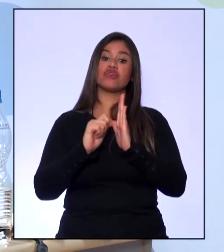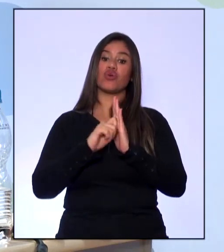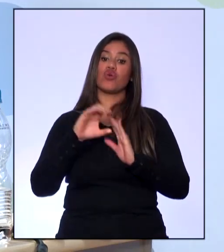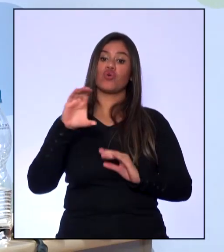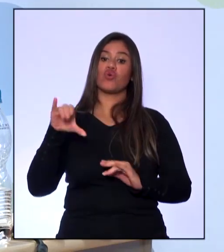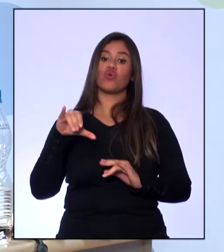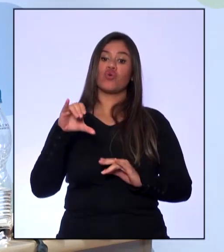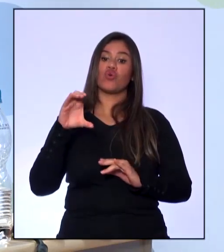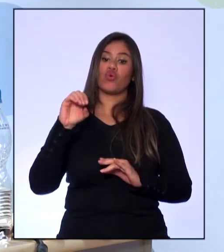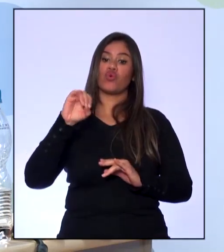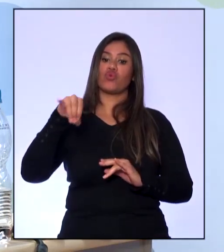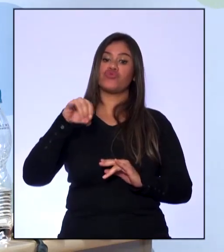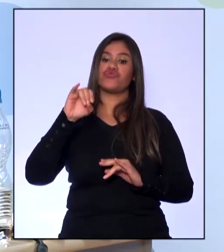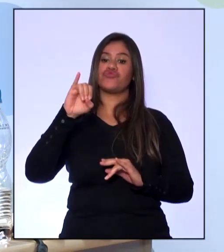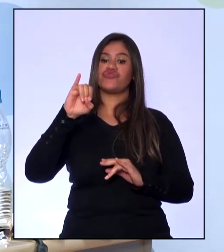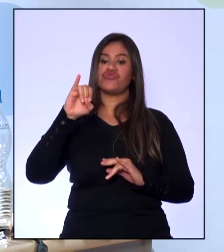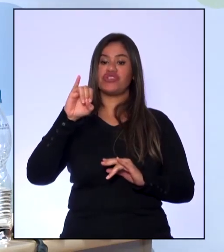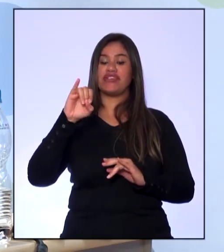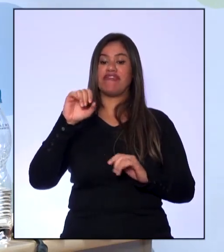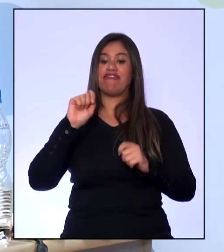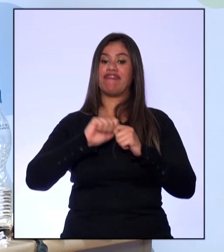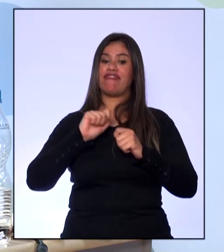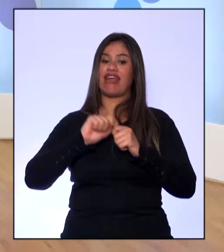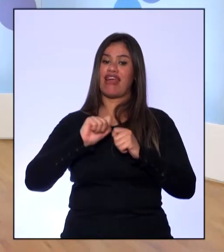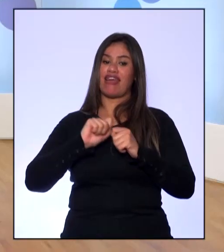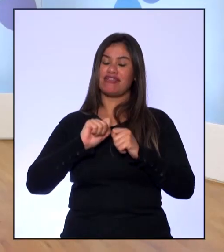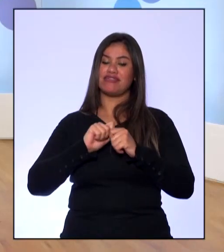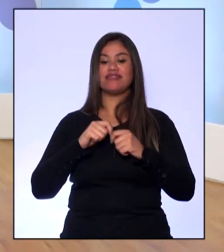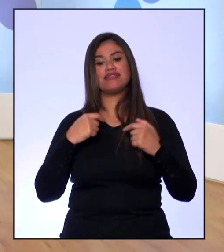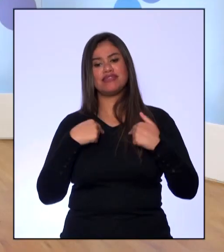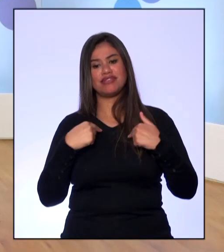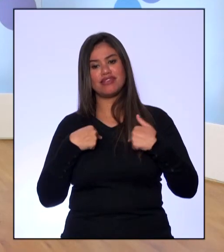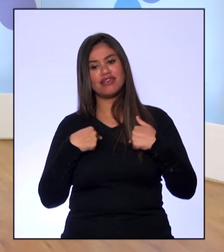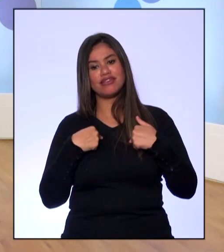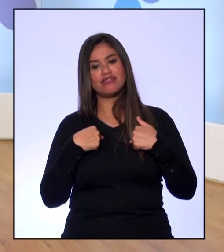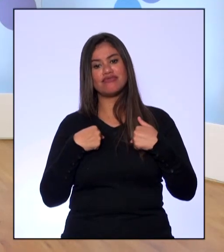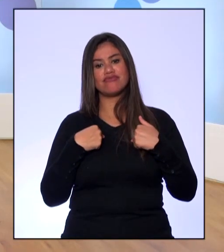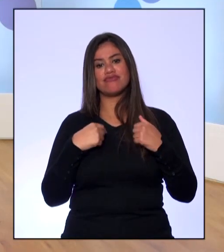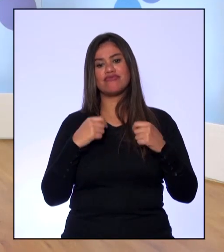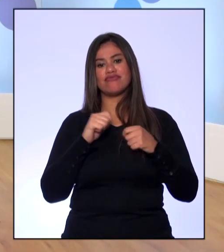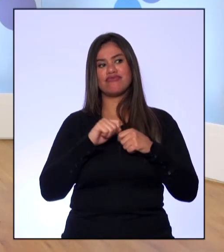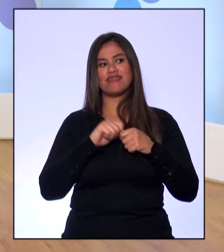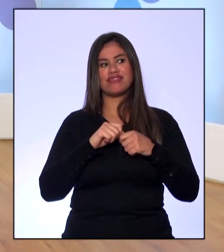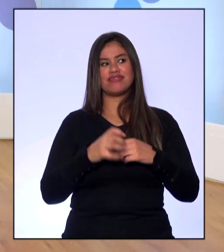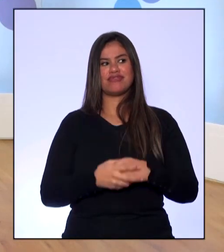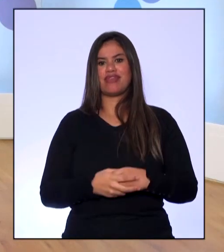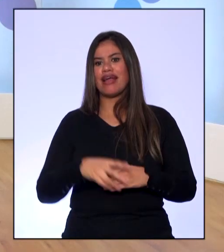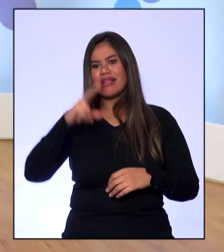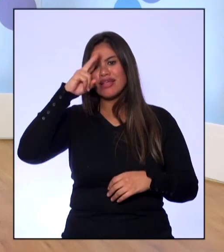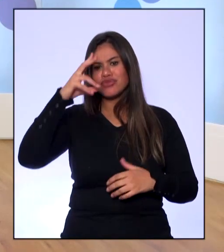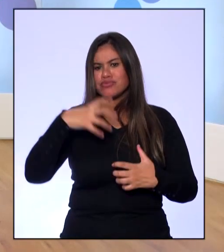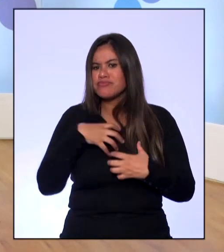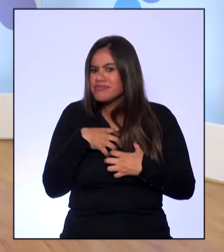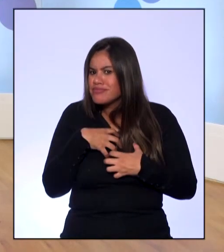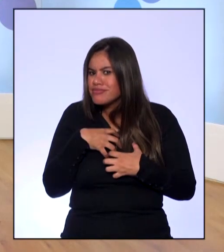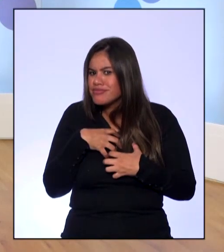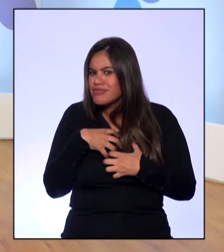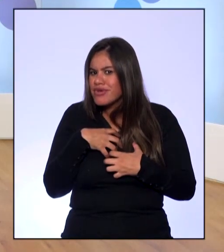Koji faz e o que o Kaique faz. Dramatizado, professora? Ai, leitura dramatizada, eu amo. Não tinha me avisado nada disso, professora. Sim, a